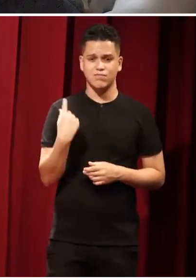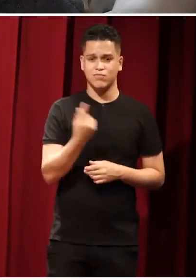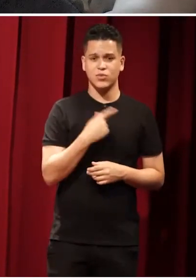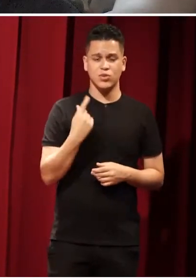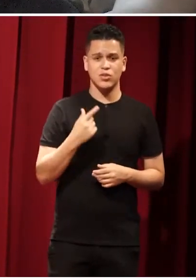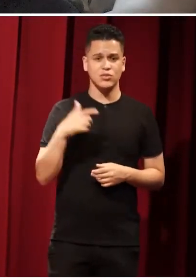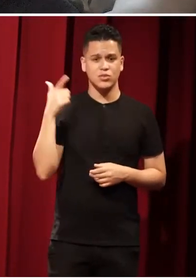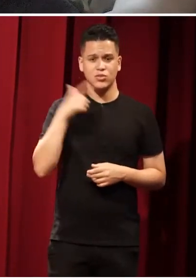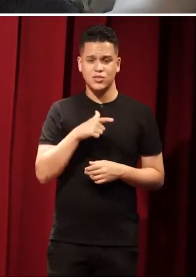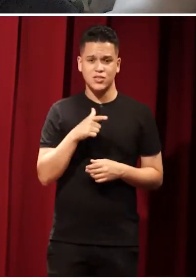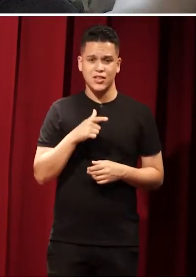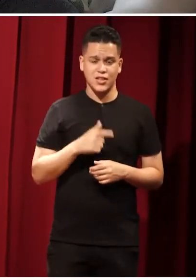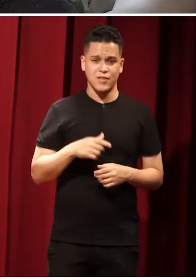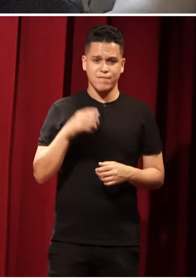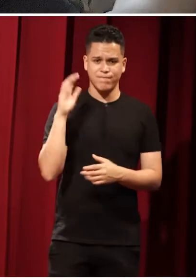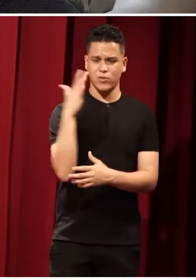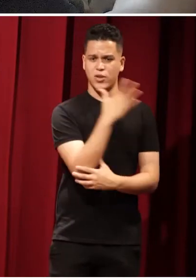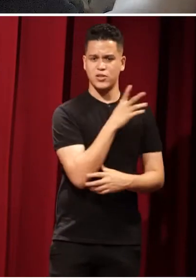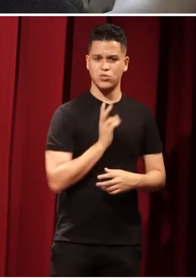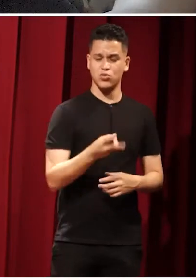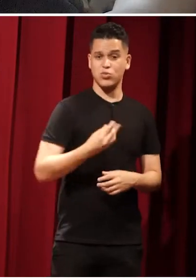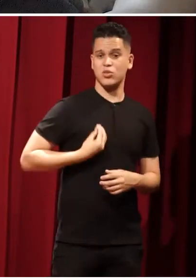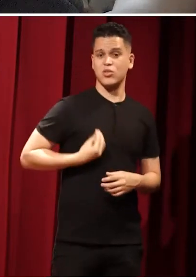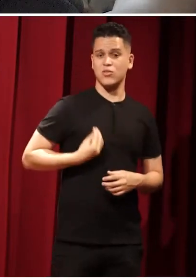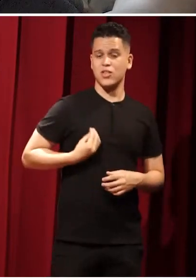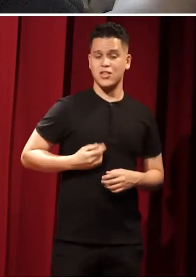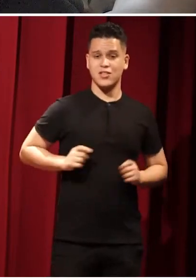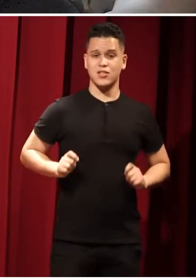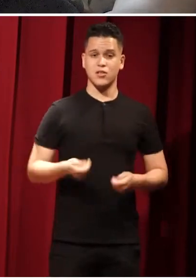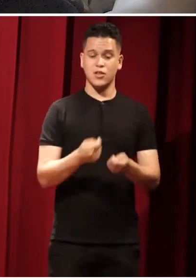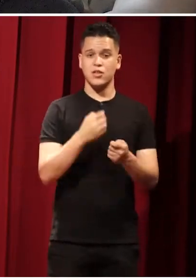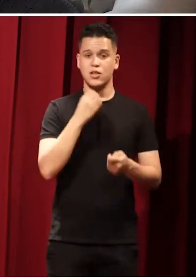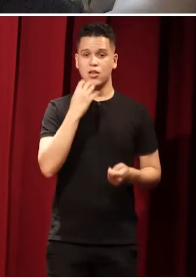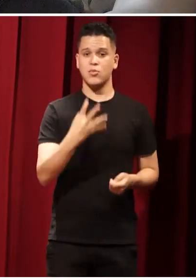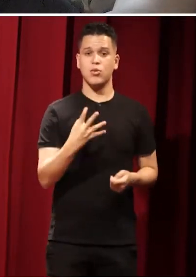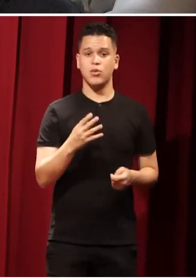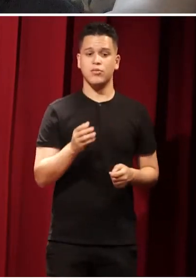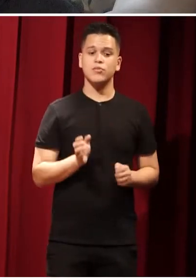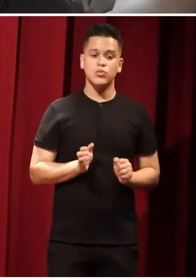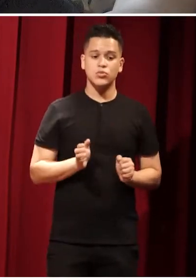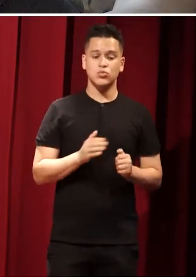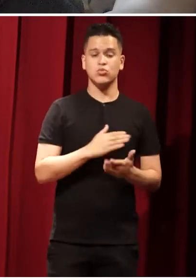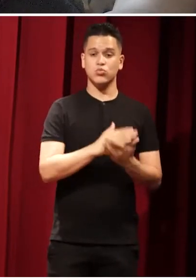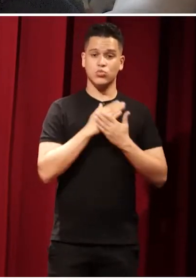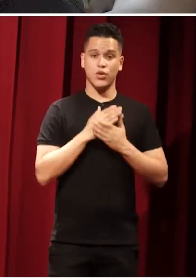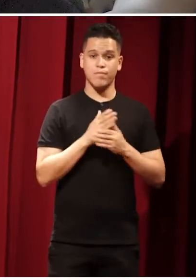é produtiva, economicamente produtiva, e protege a cultura